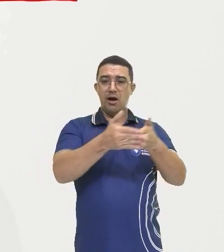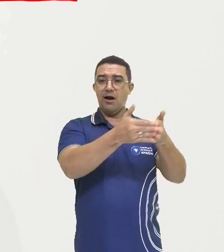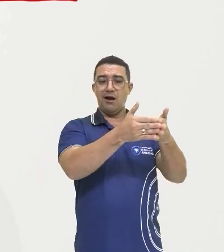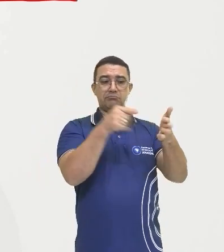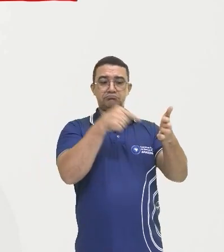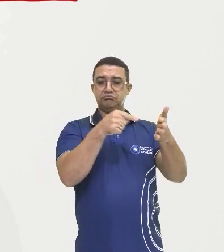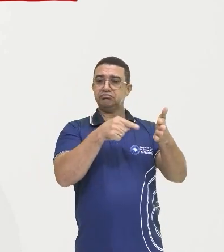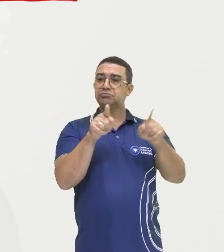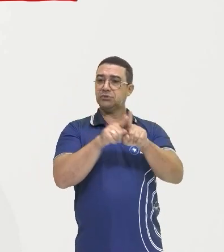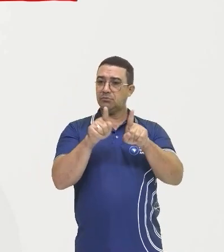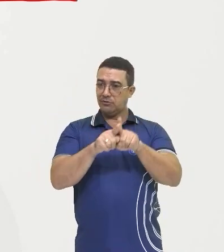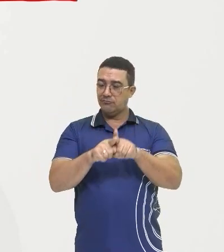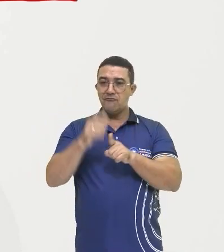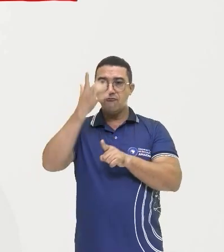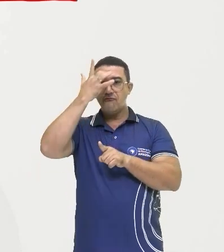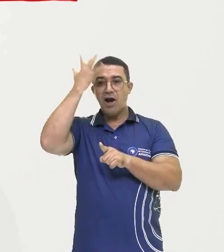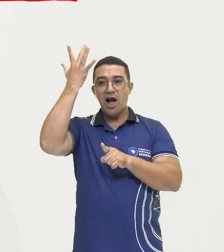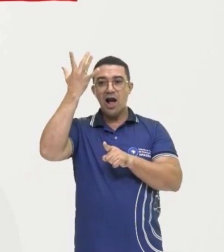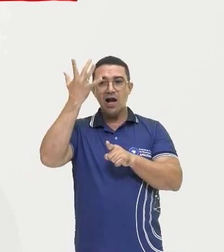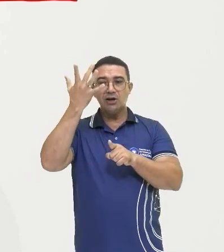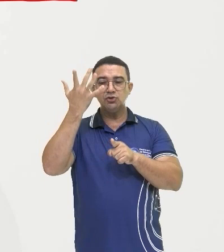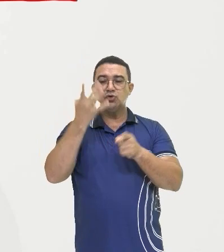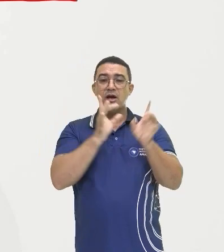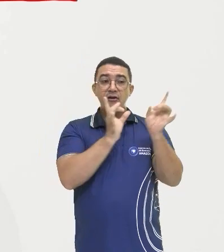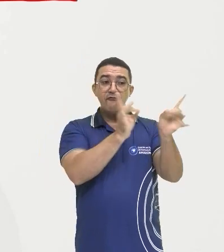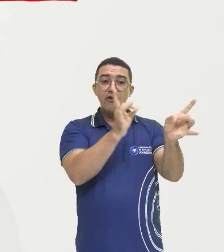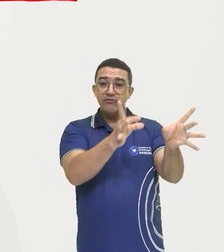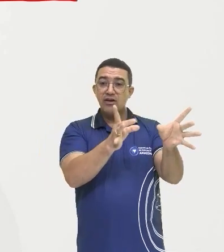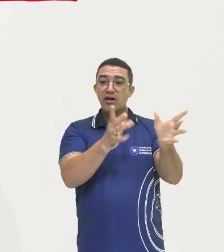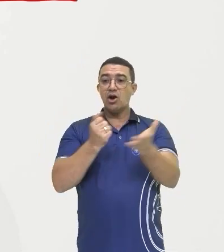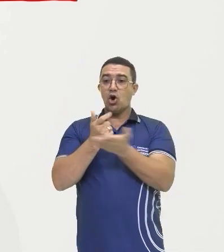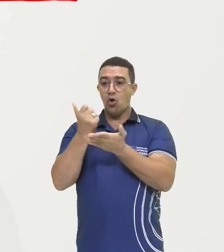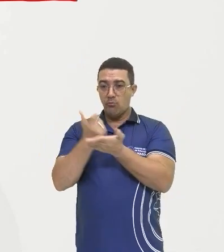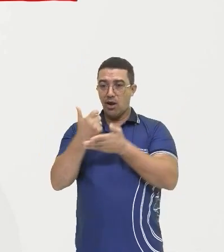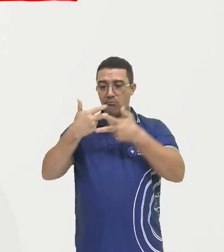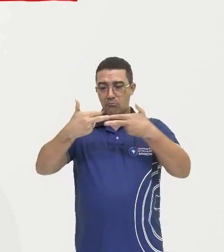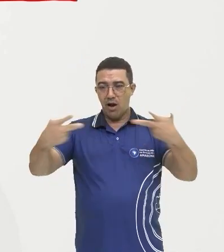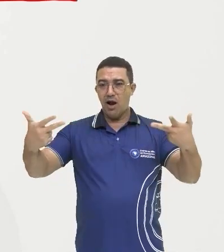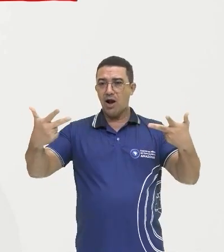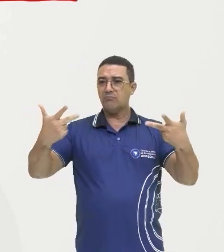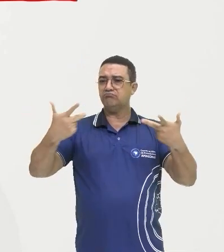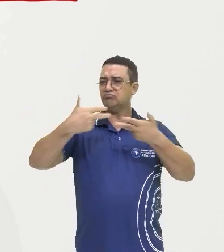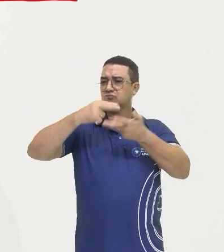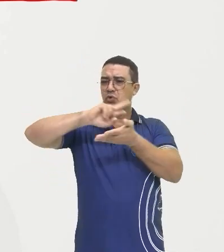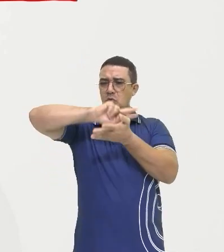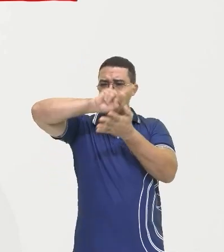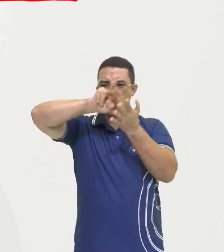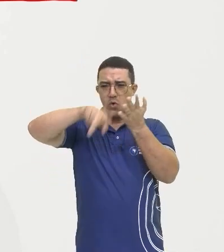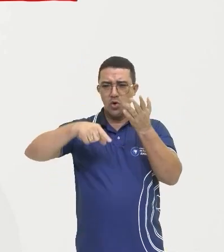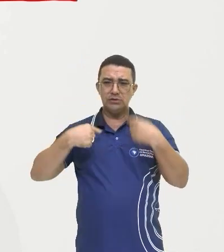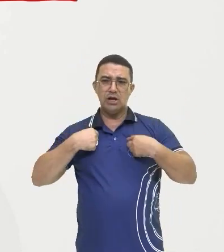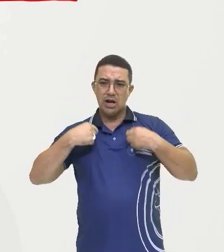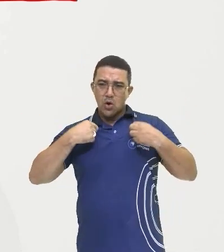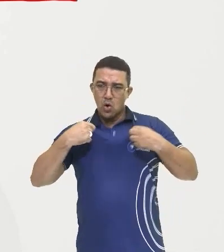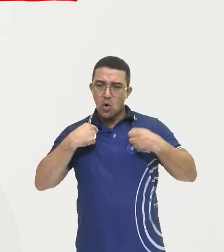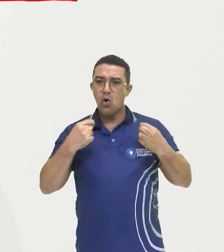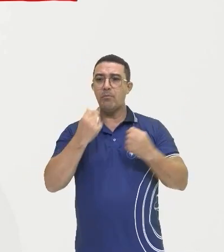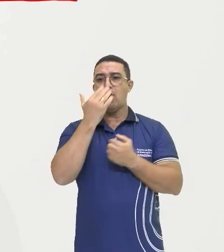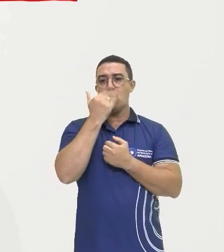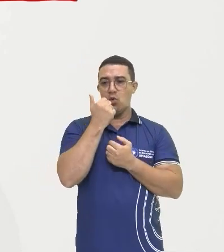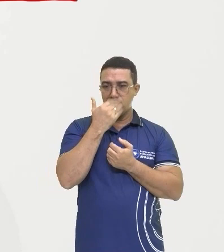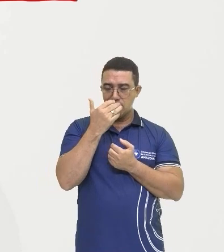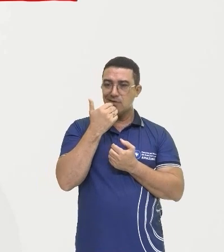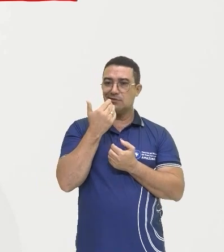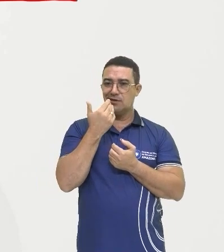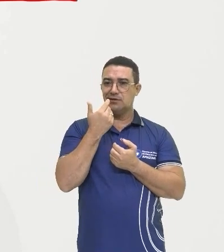fundamental, a gente tem também uma maior fluidez, uma maior circulação, uma maior possibilidade da mercadoria